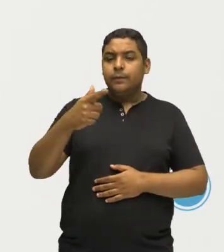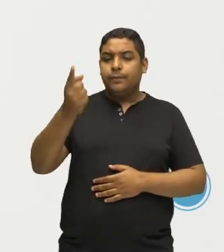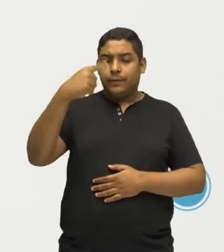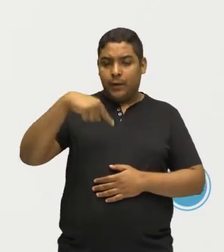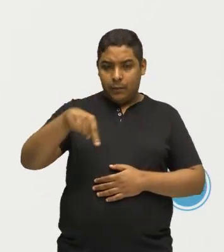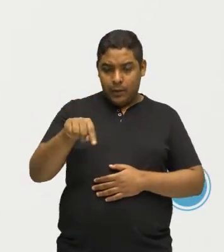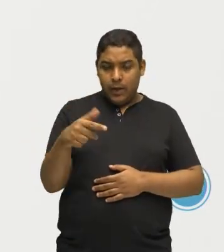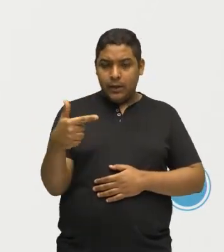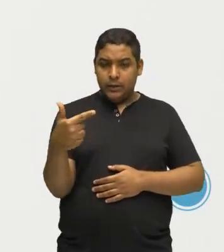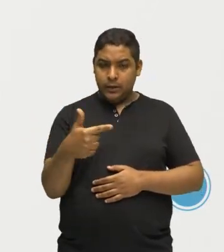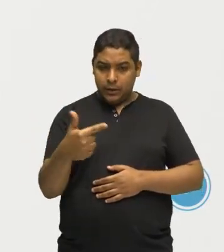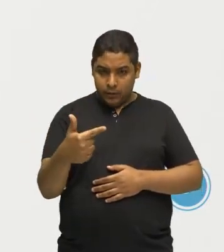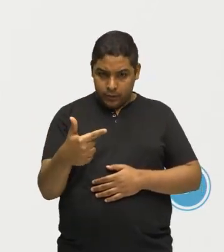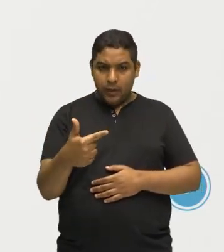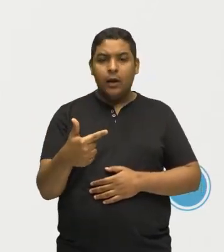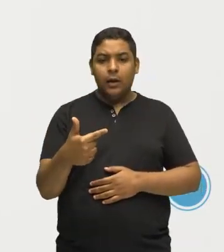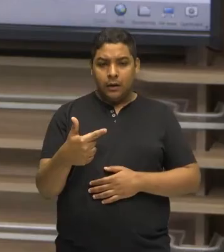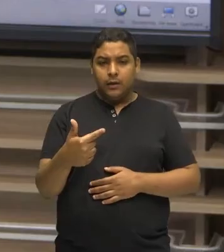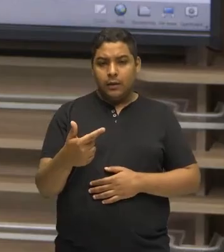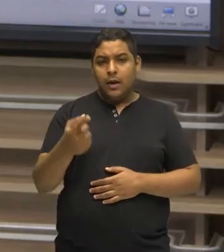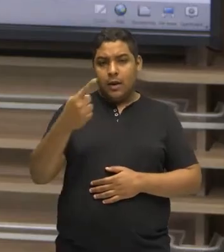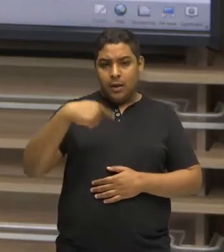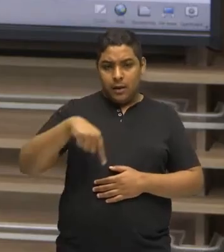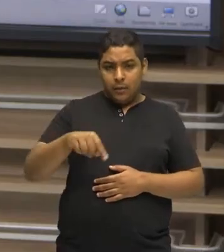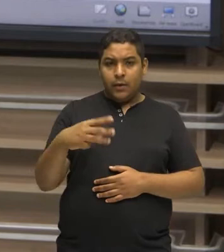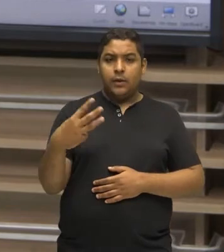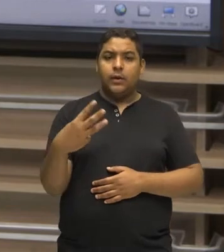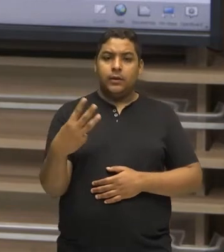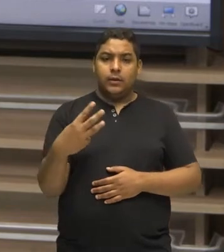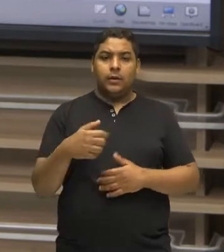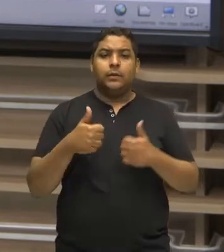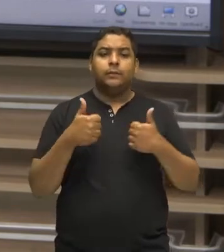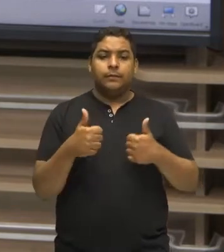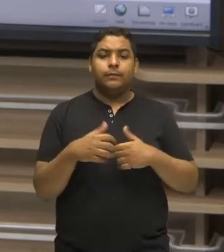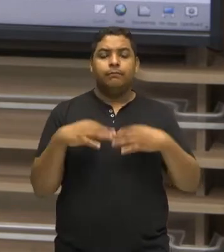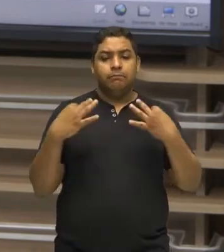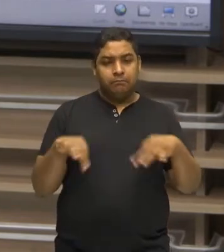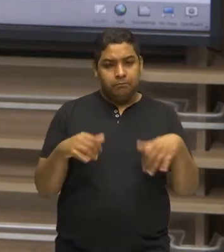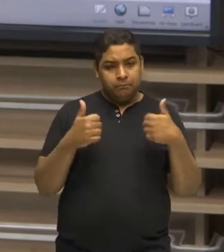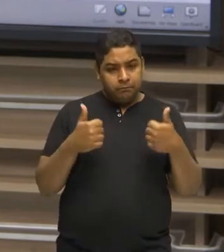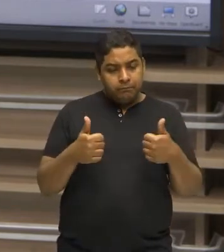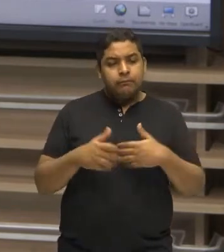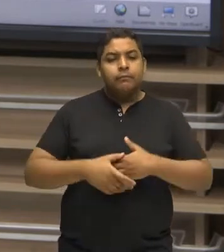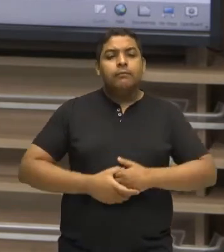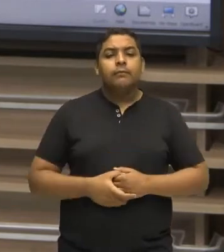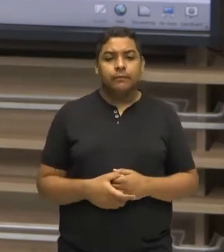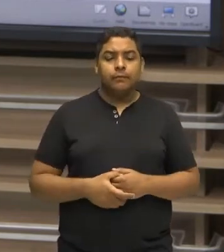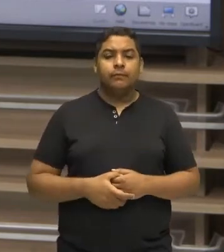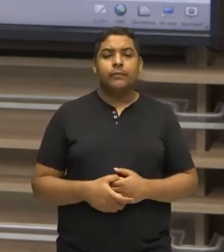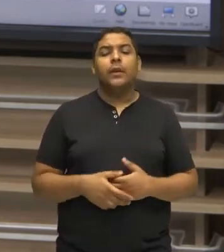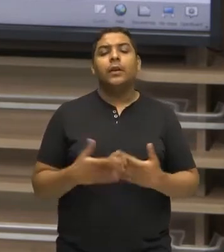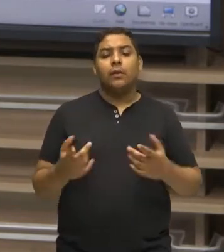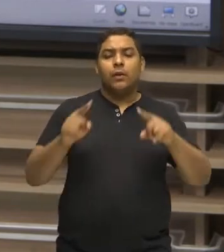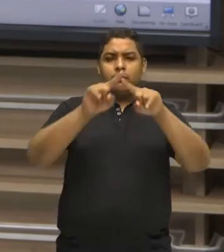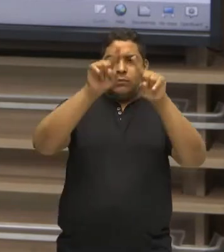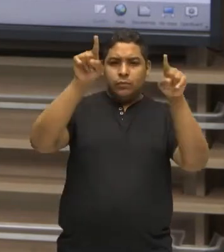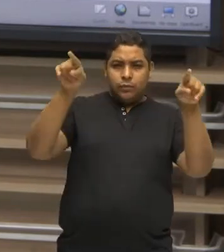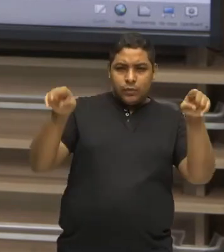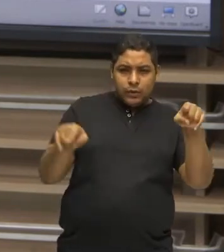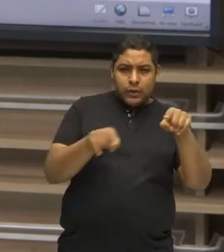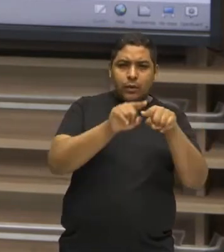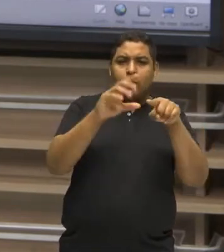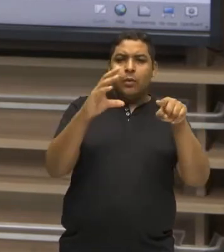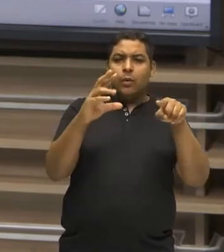como vocês estão vendo aqui, e depois as terciárias, certo? Então, através do círculo cromático,